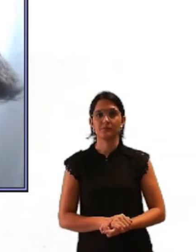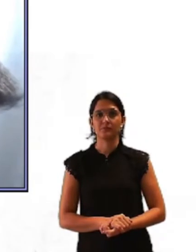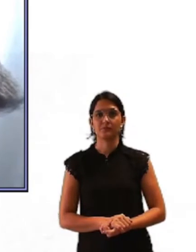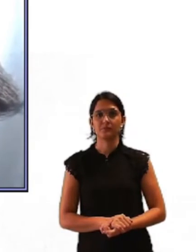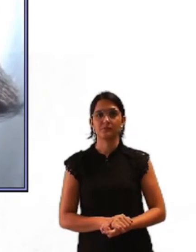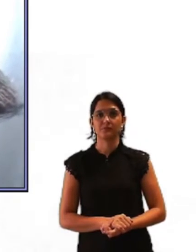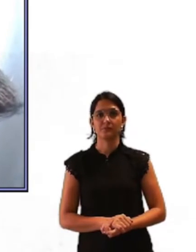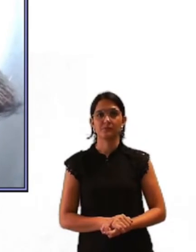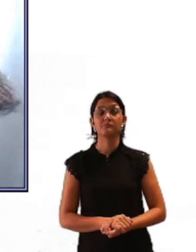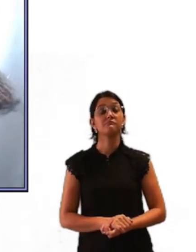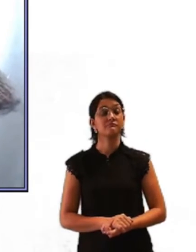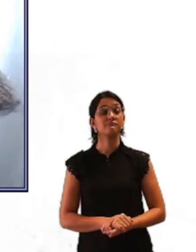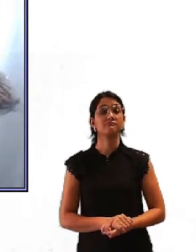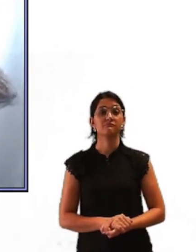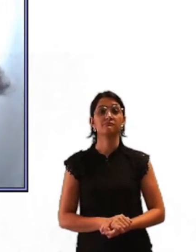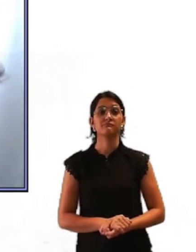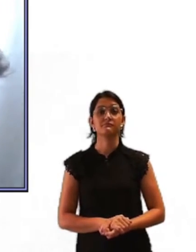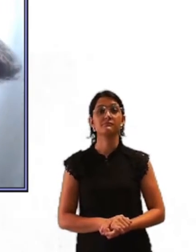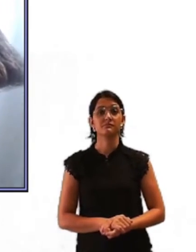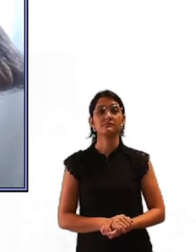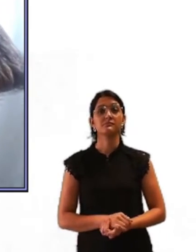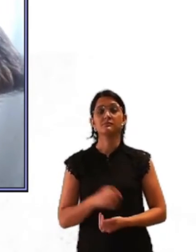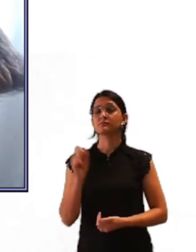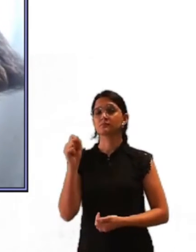Isso foi exatamente.